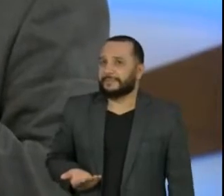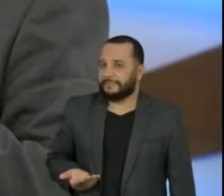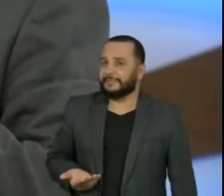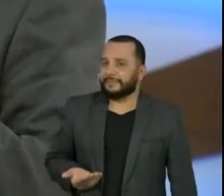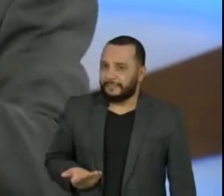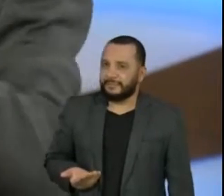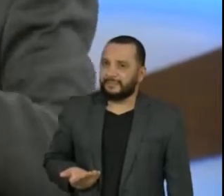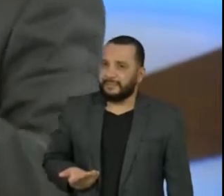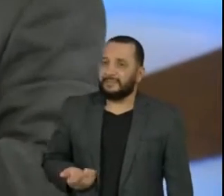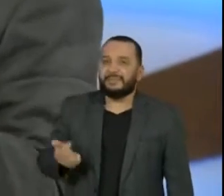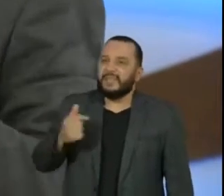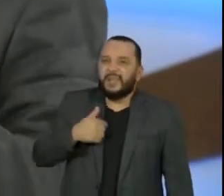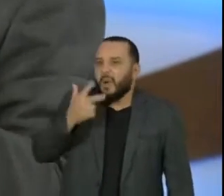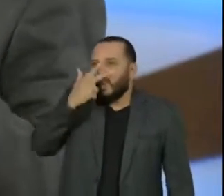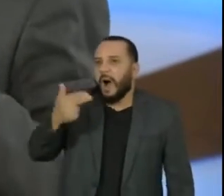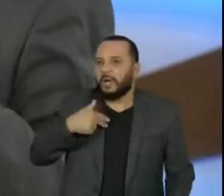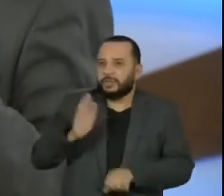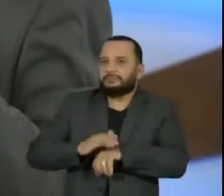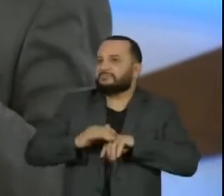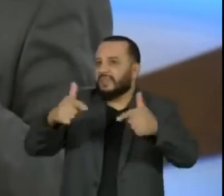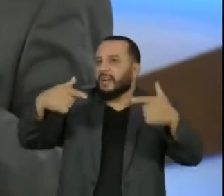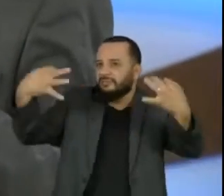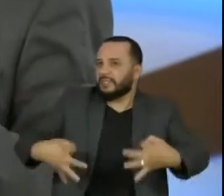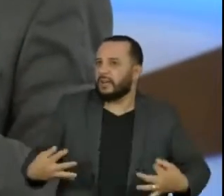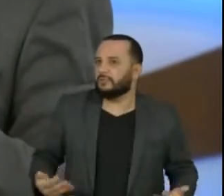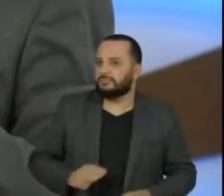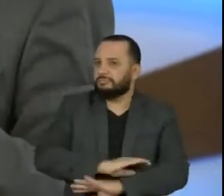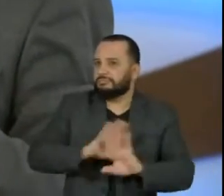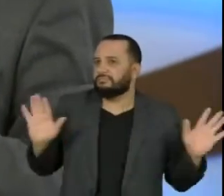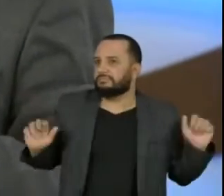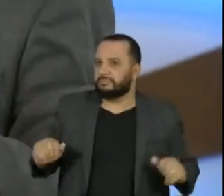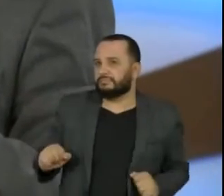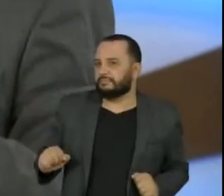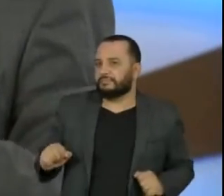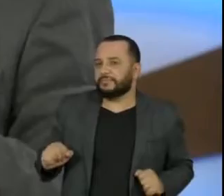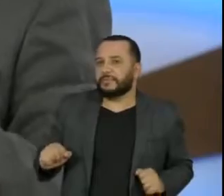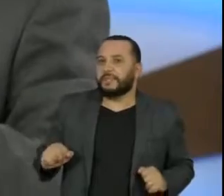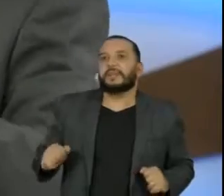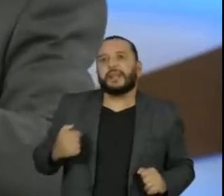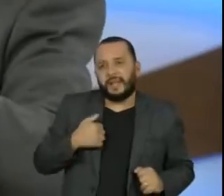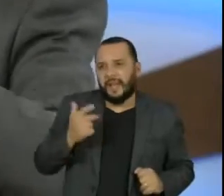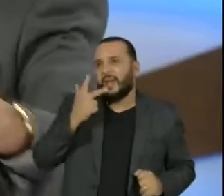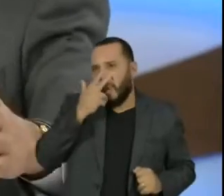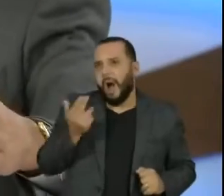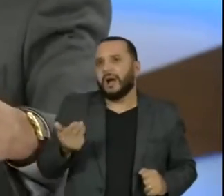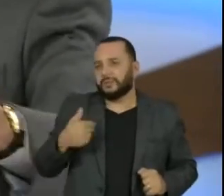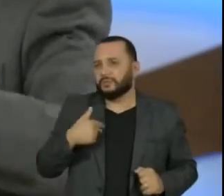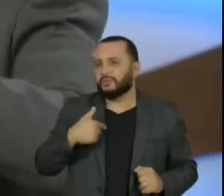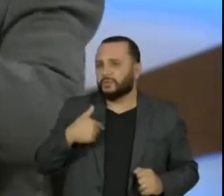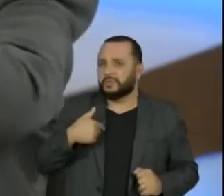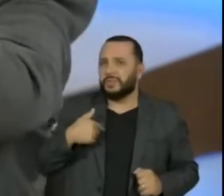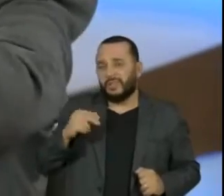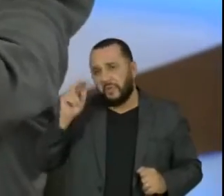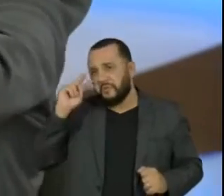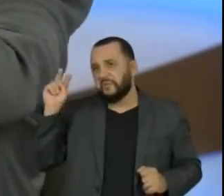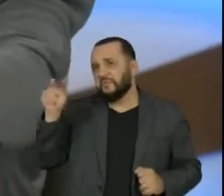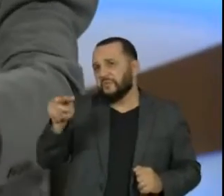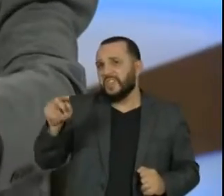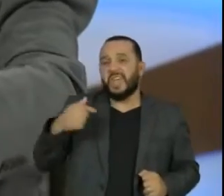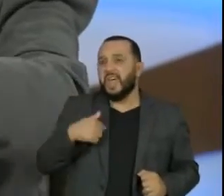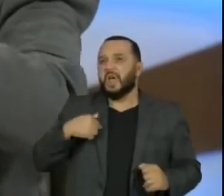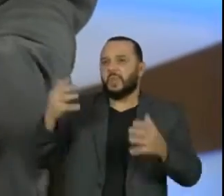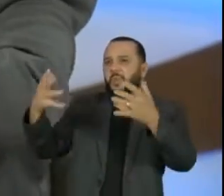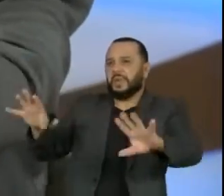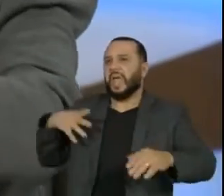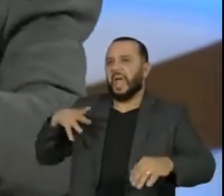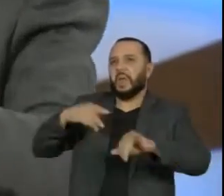tenho o que eu acho que eu faço, o que eu acho que é certo. Né? Eu acho que eu tenho que olhar para o meu pessoal e falar assim, eu não quero